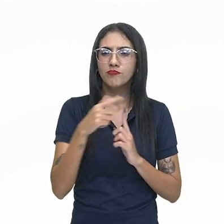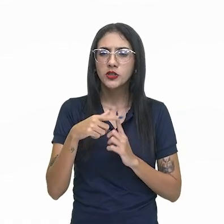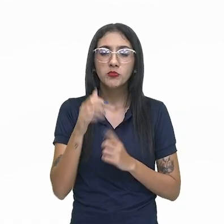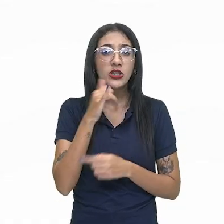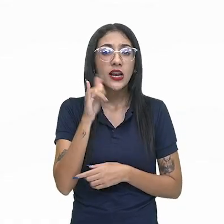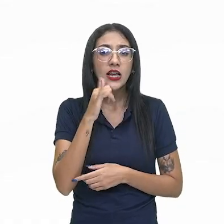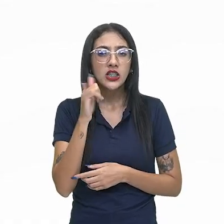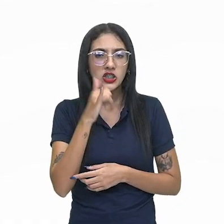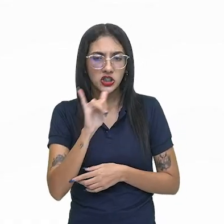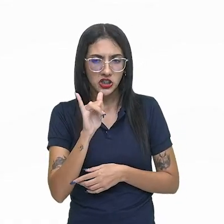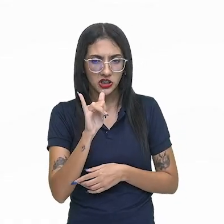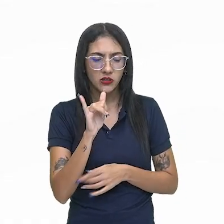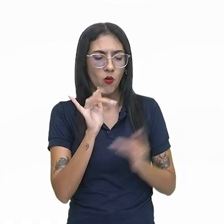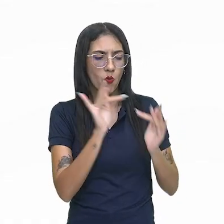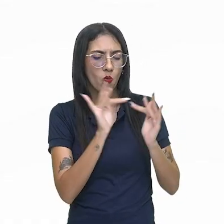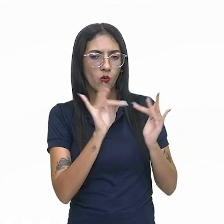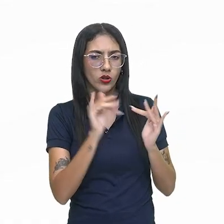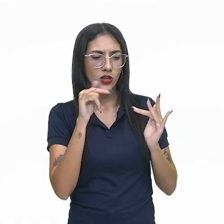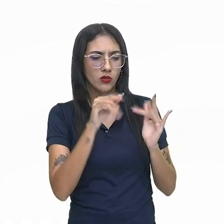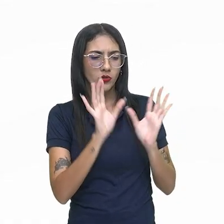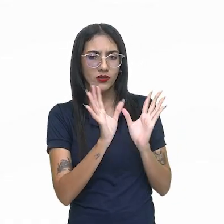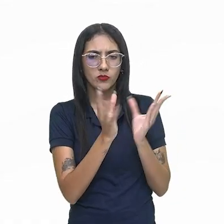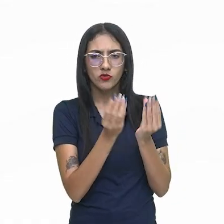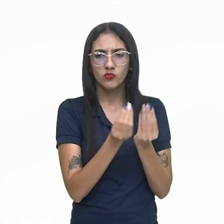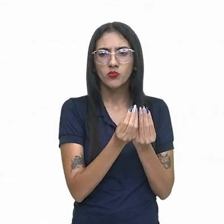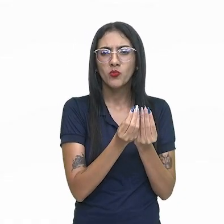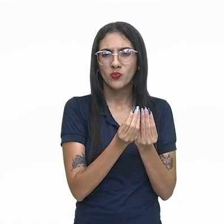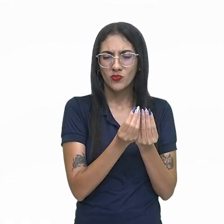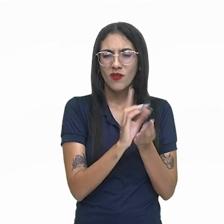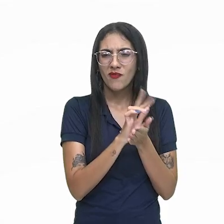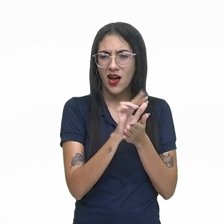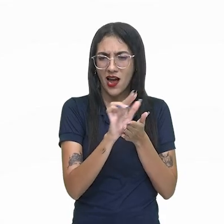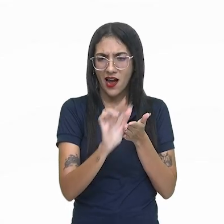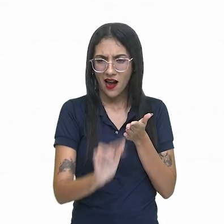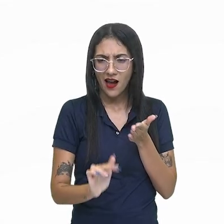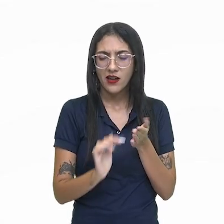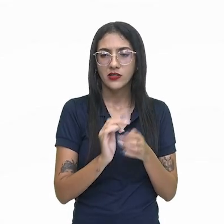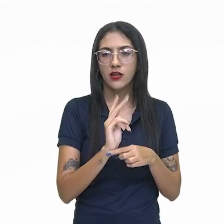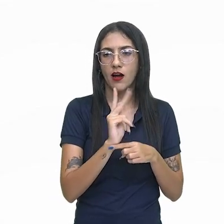químicas, né, do hidrogênio, da amônia, por exemplo,